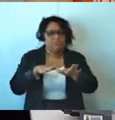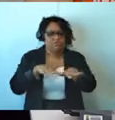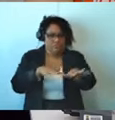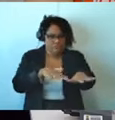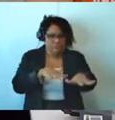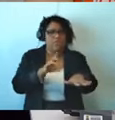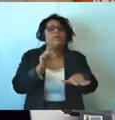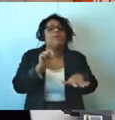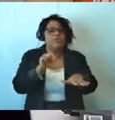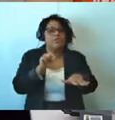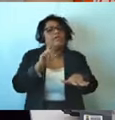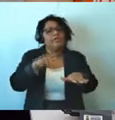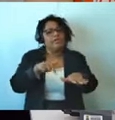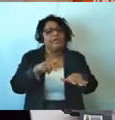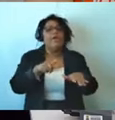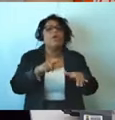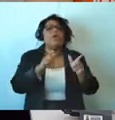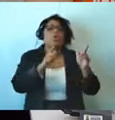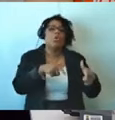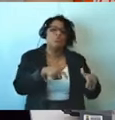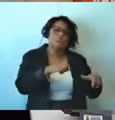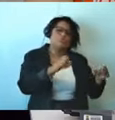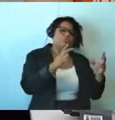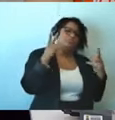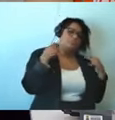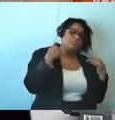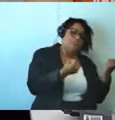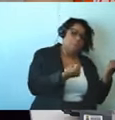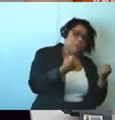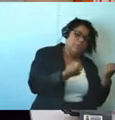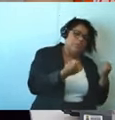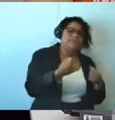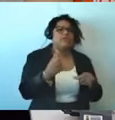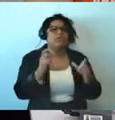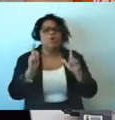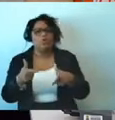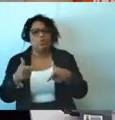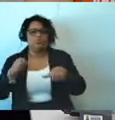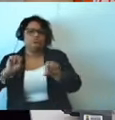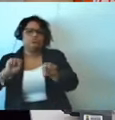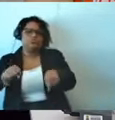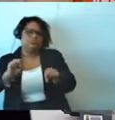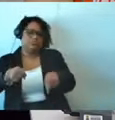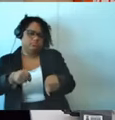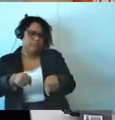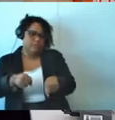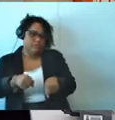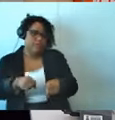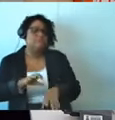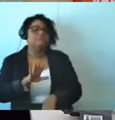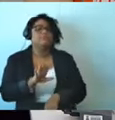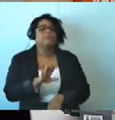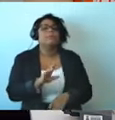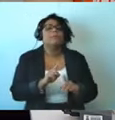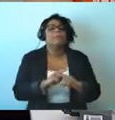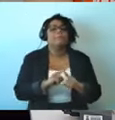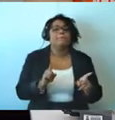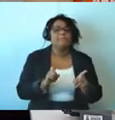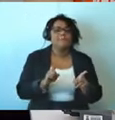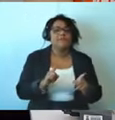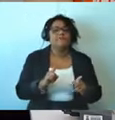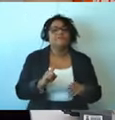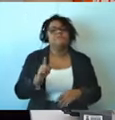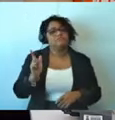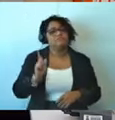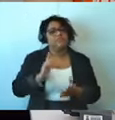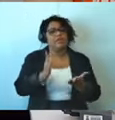e do motociclista, né? A gente às vezes parte da premissa que o outro está interpretando bem o trânsito, mas tem motorista que não está vendo